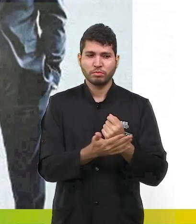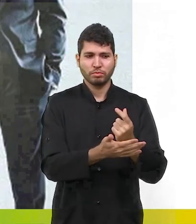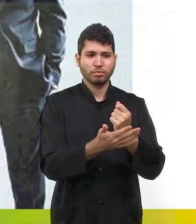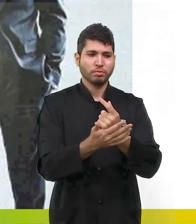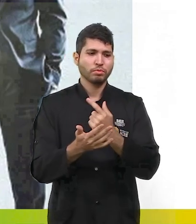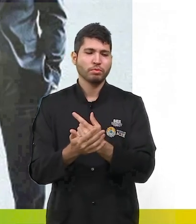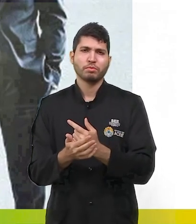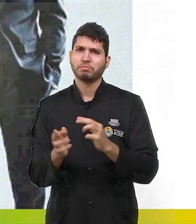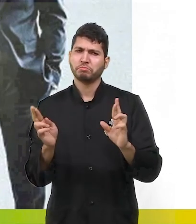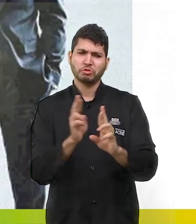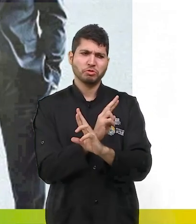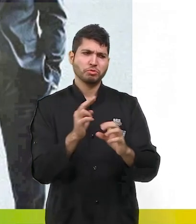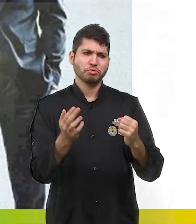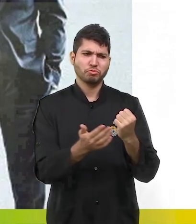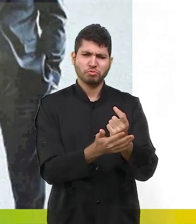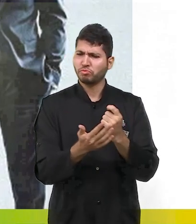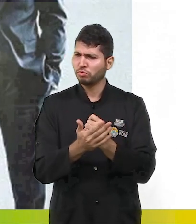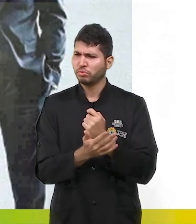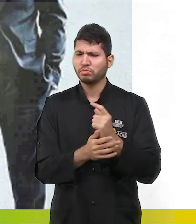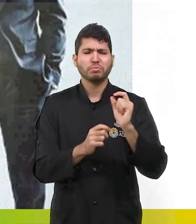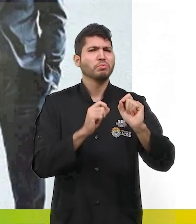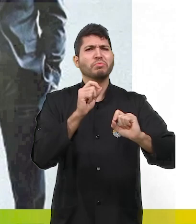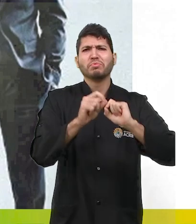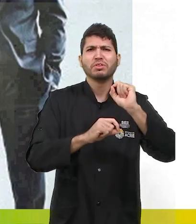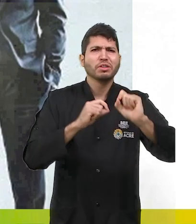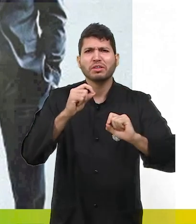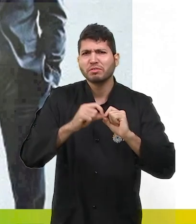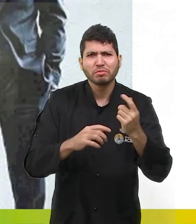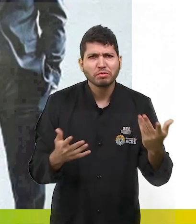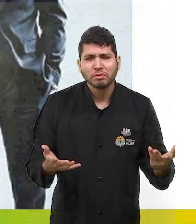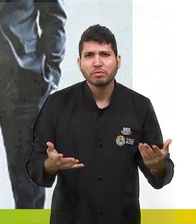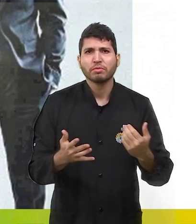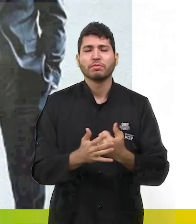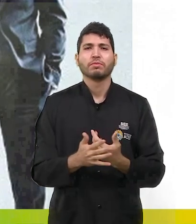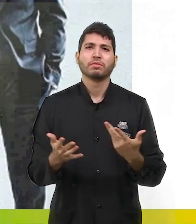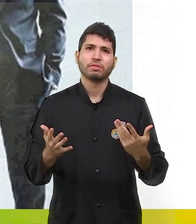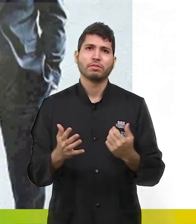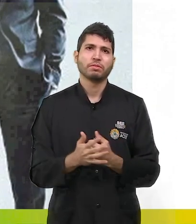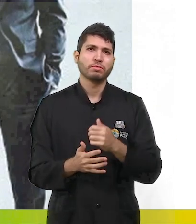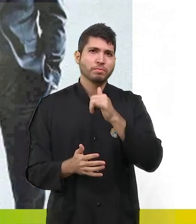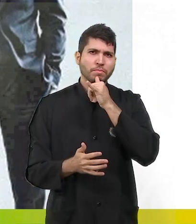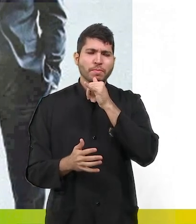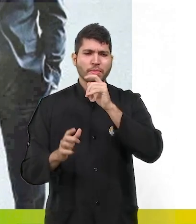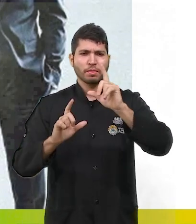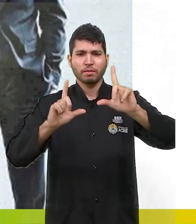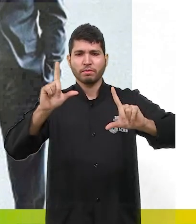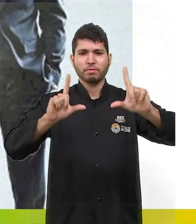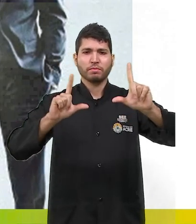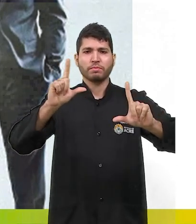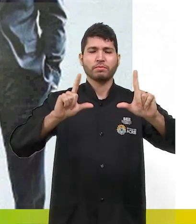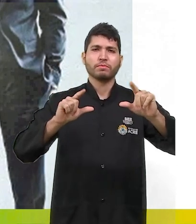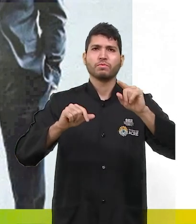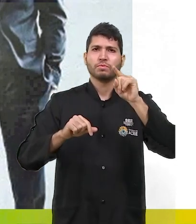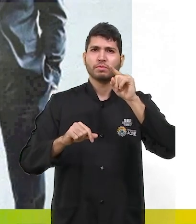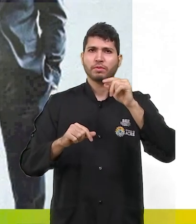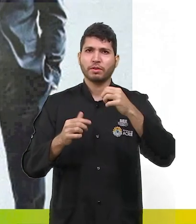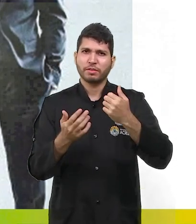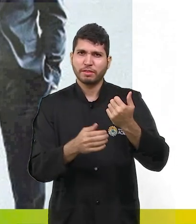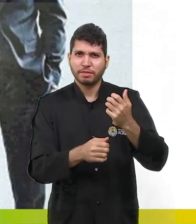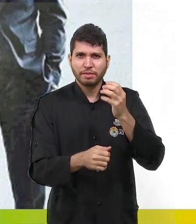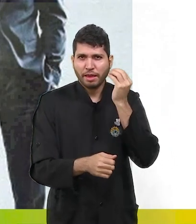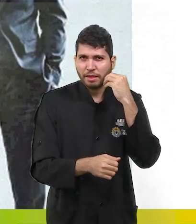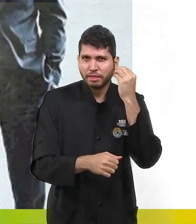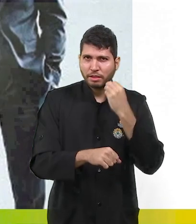essas relações de consumo? É justamente aquilo que a televisão determina que você deve comprar. Sim,